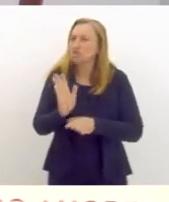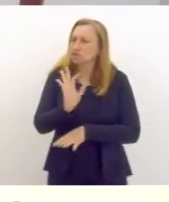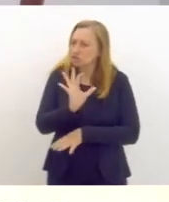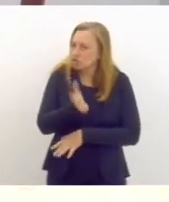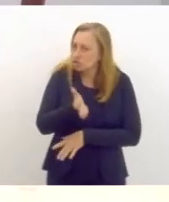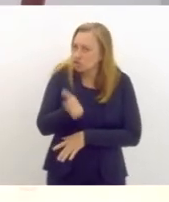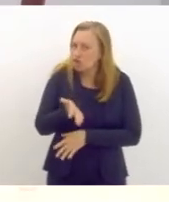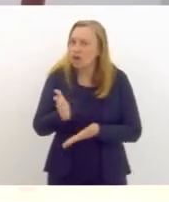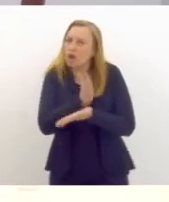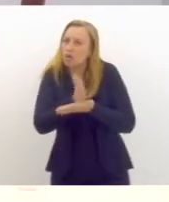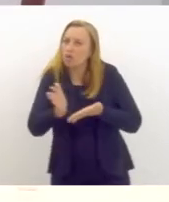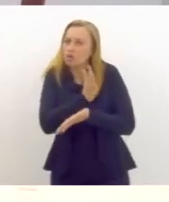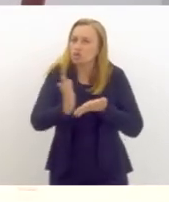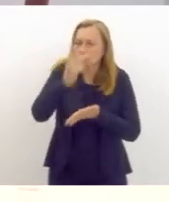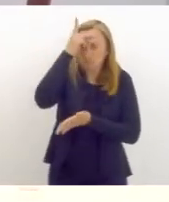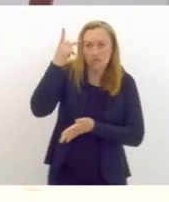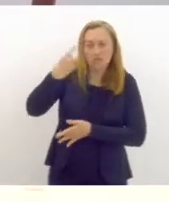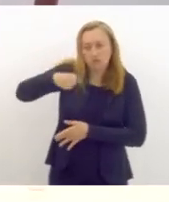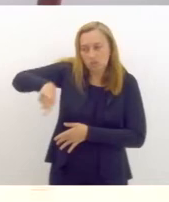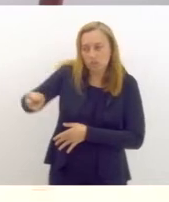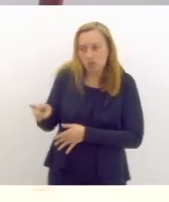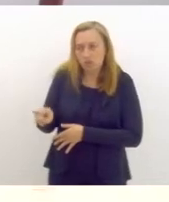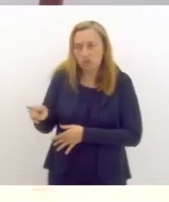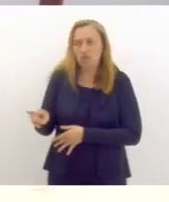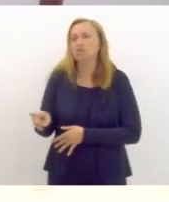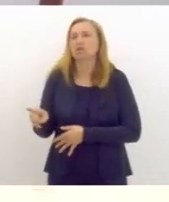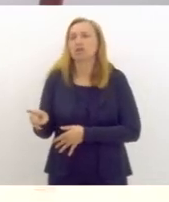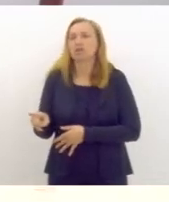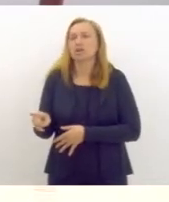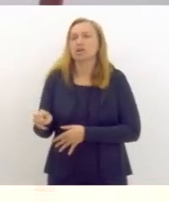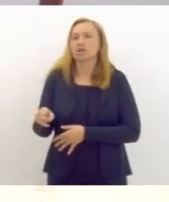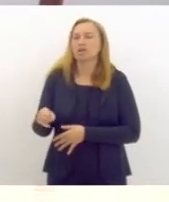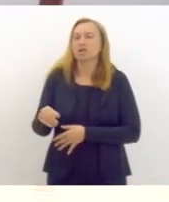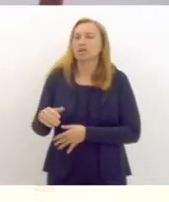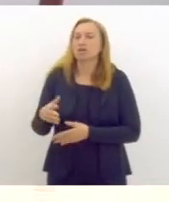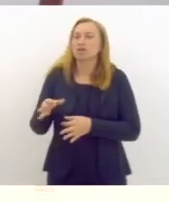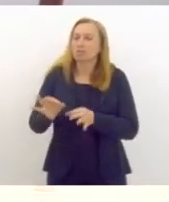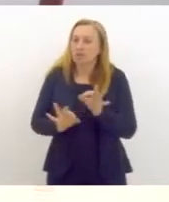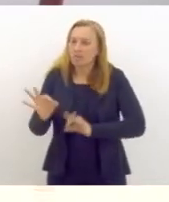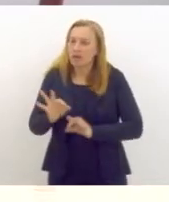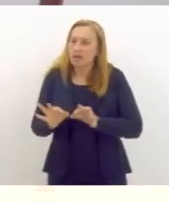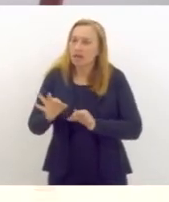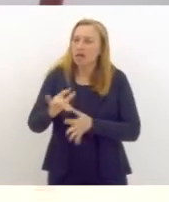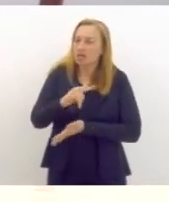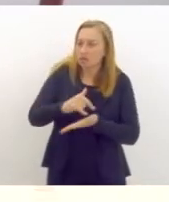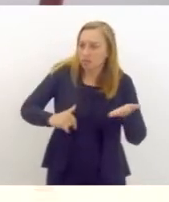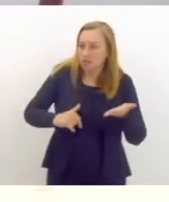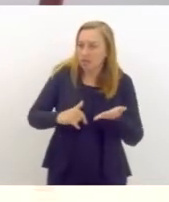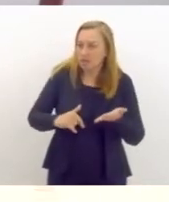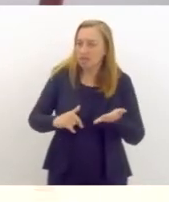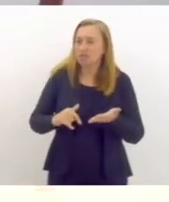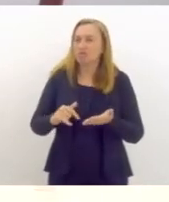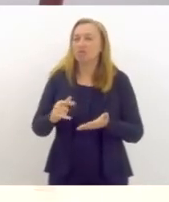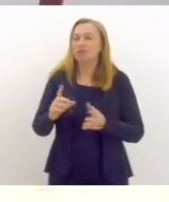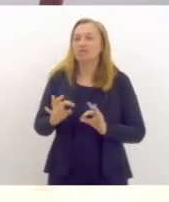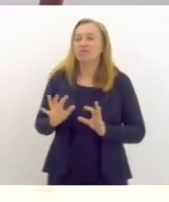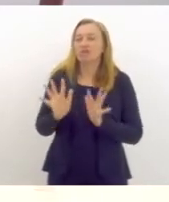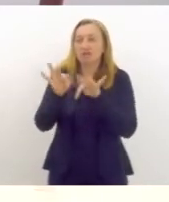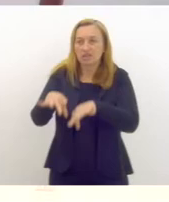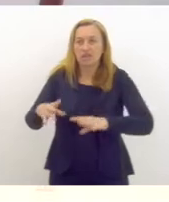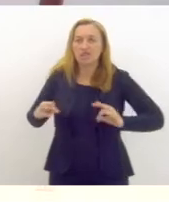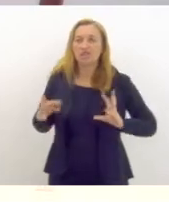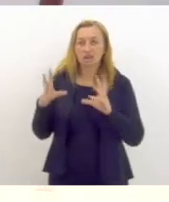efetividade algumas pessoas já estão indo no palácio fazer as tratativas providenciar documentação da questão de história dessa forma a gente vai matar de uma vez por todas